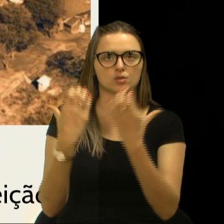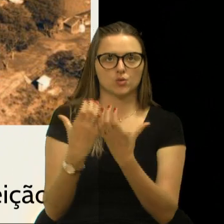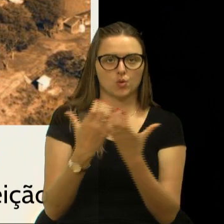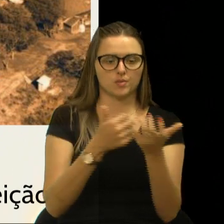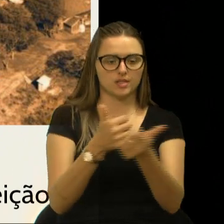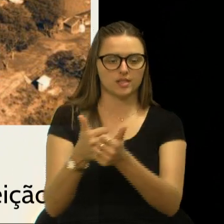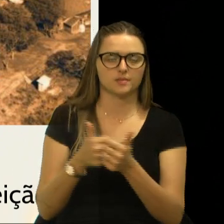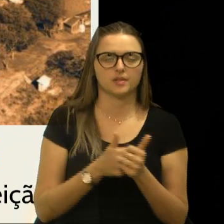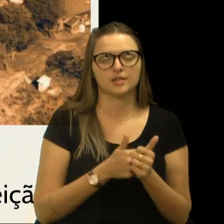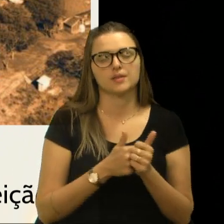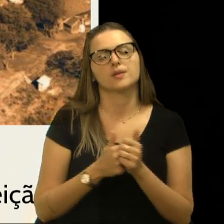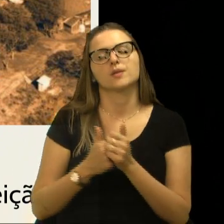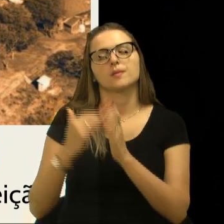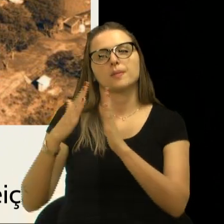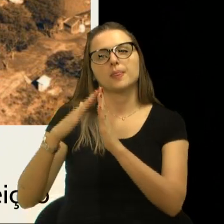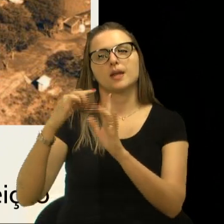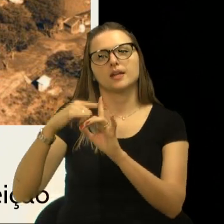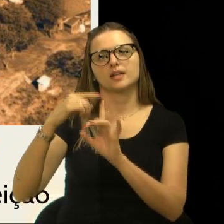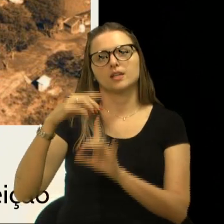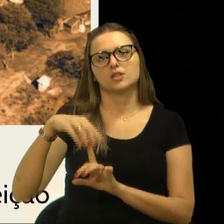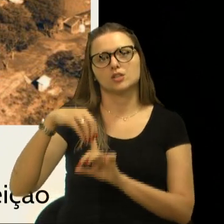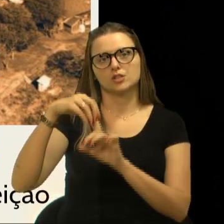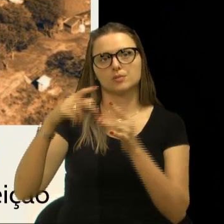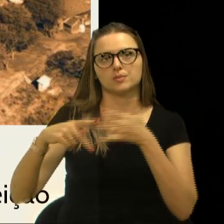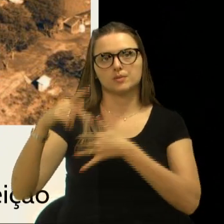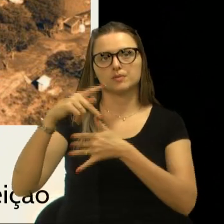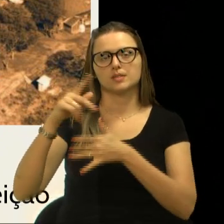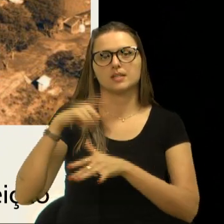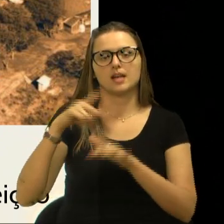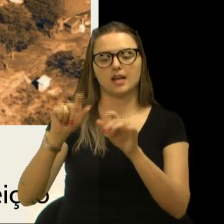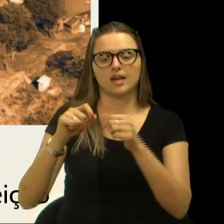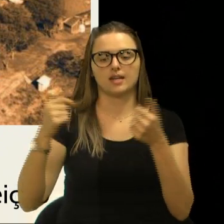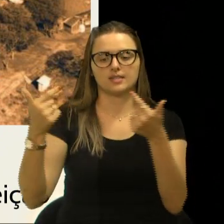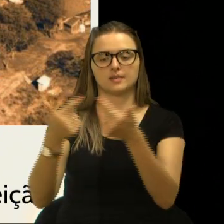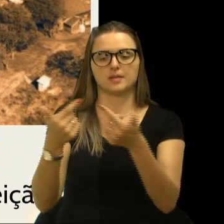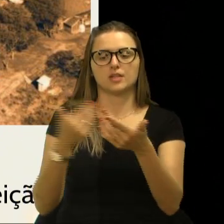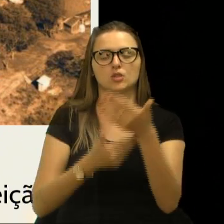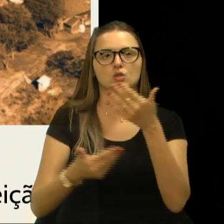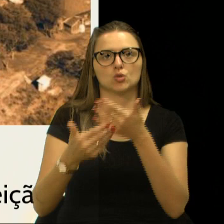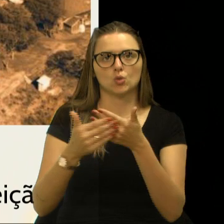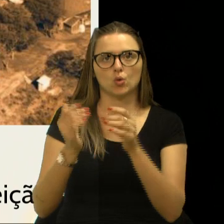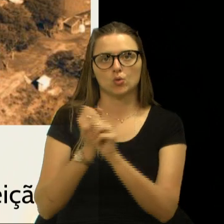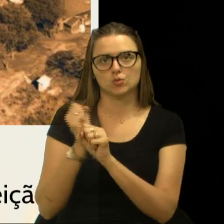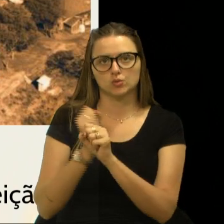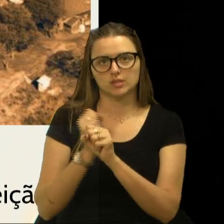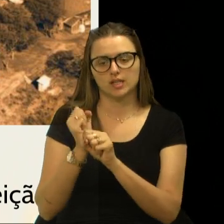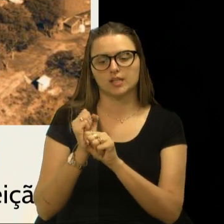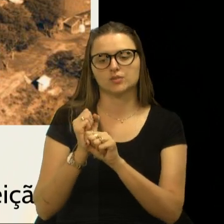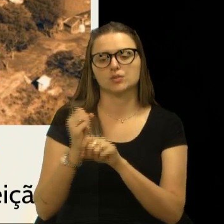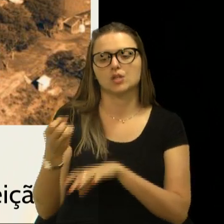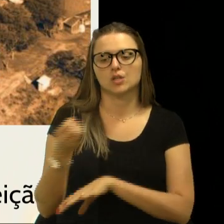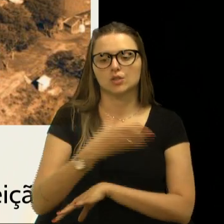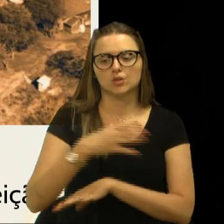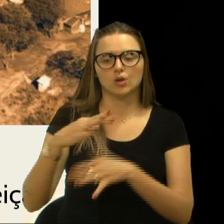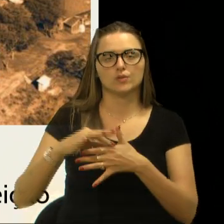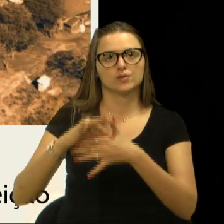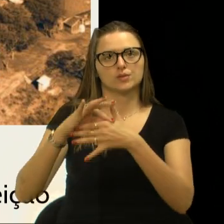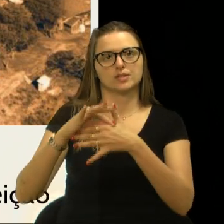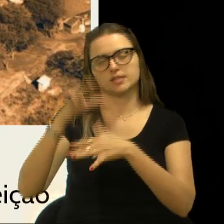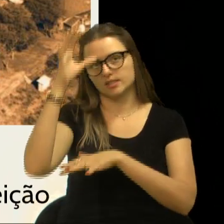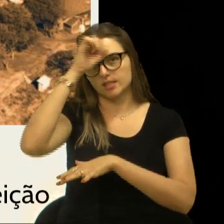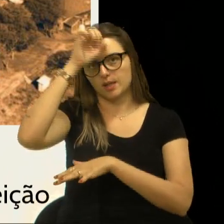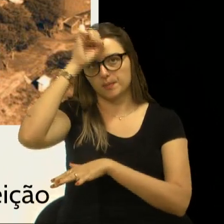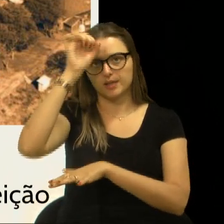atenta às prioridades estabelecidas pela Assembleia Anual e investe todos os anos na formação de novas lideranças.